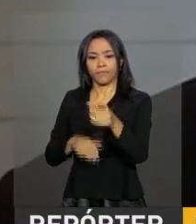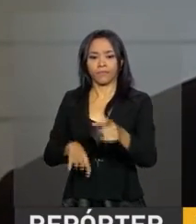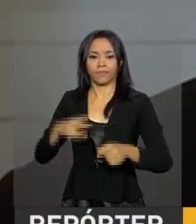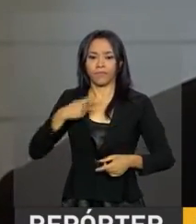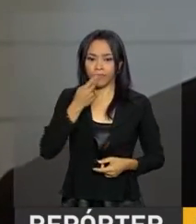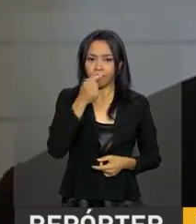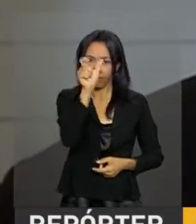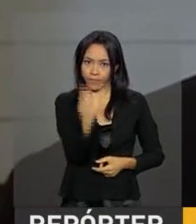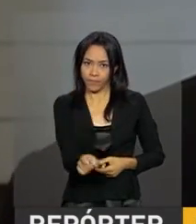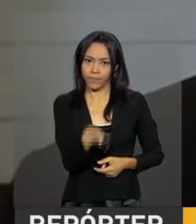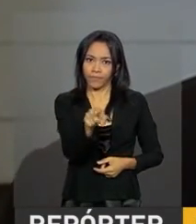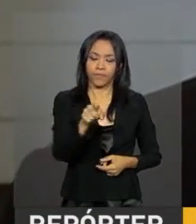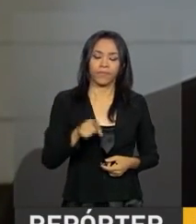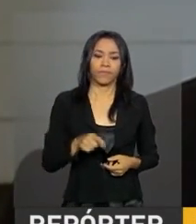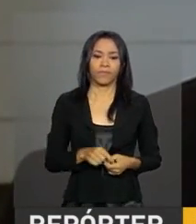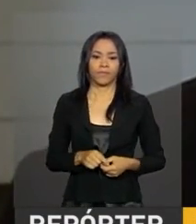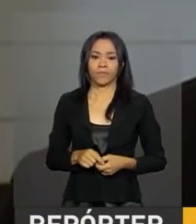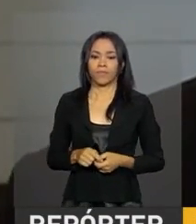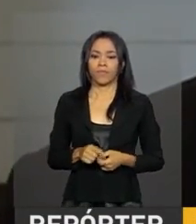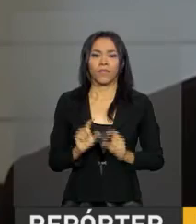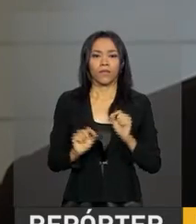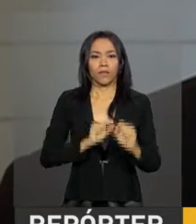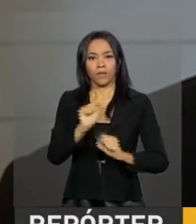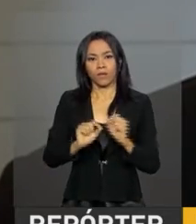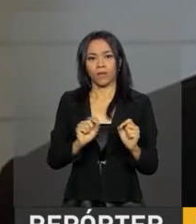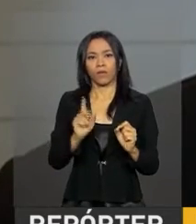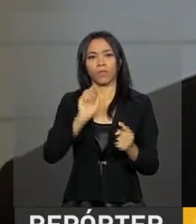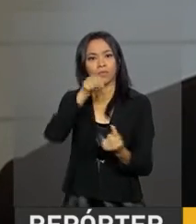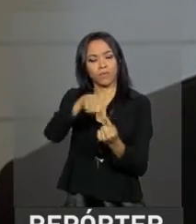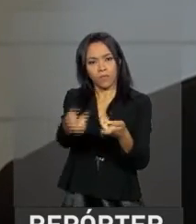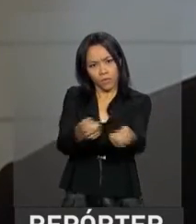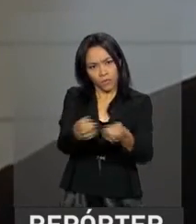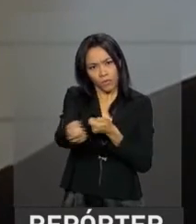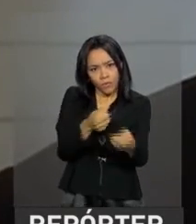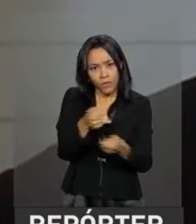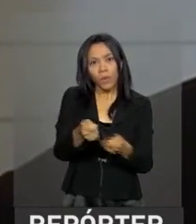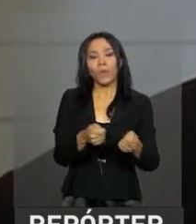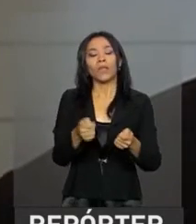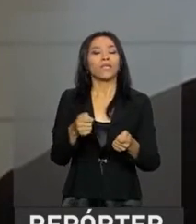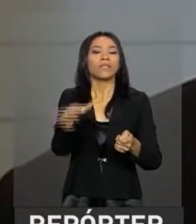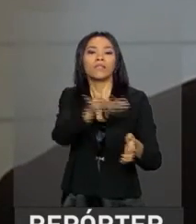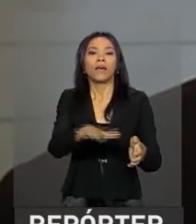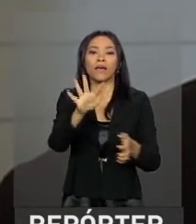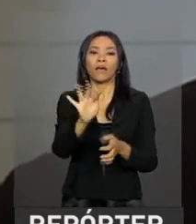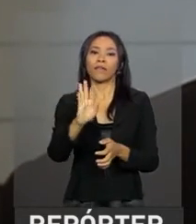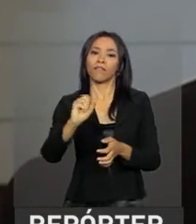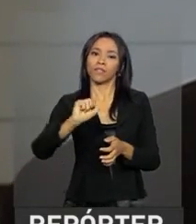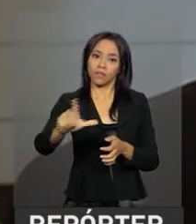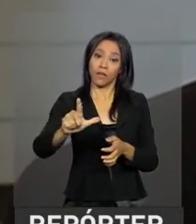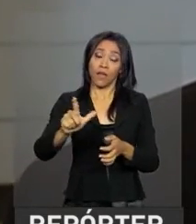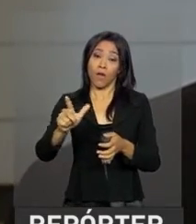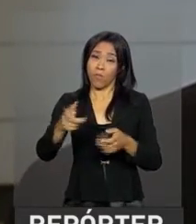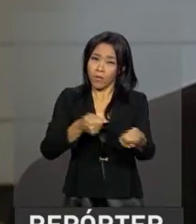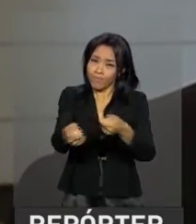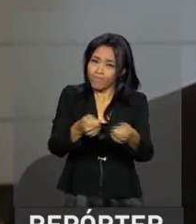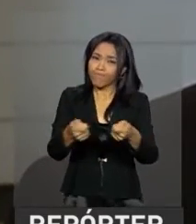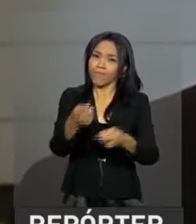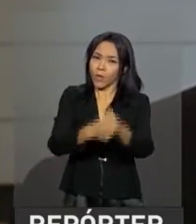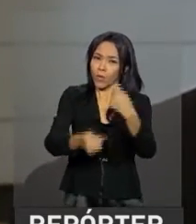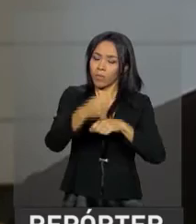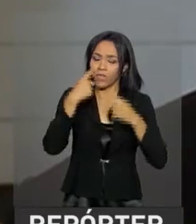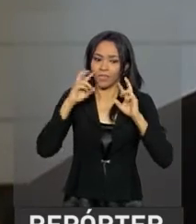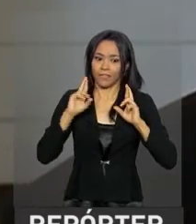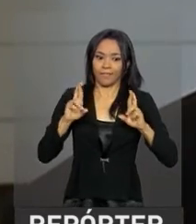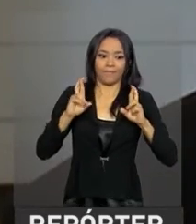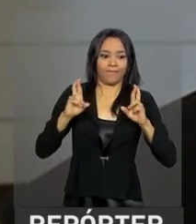uma realidade de controle fiscal que é essencial para estabilizar a economia e melhor expectativa e